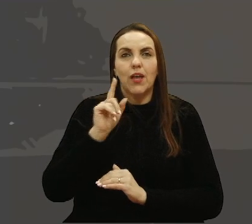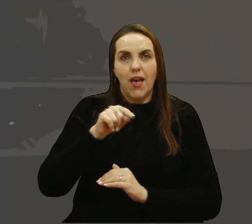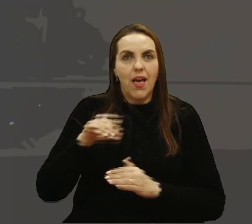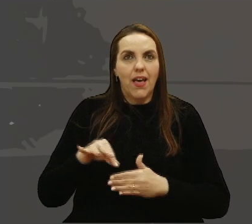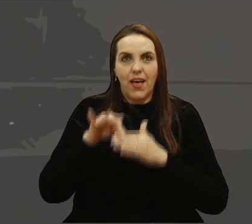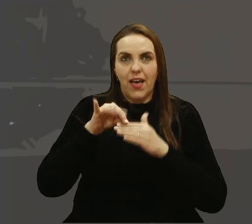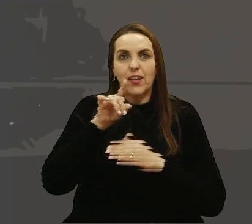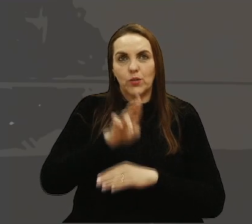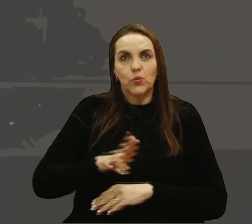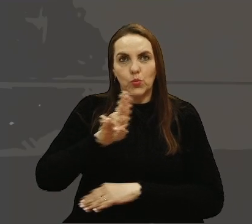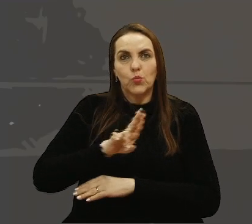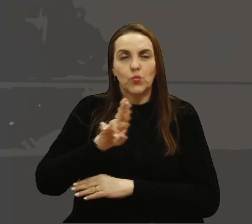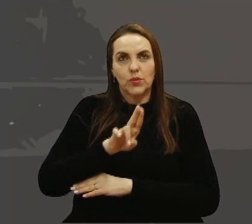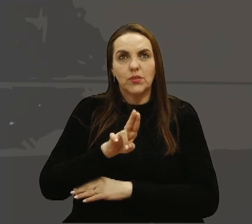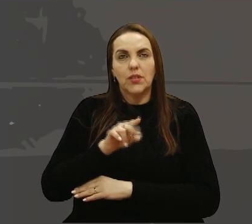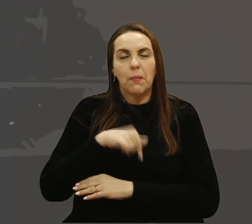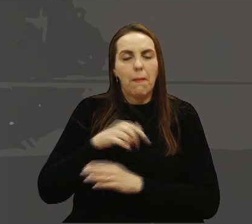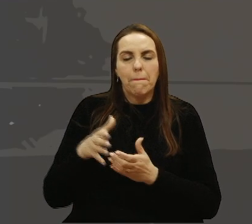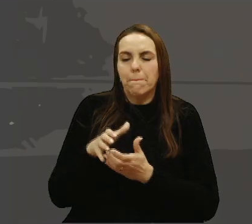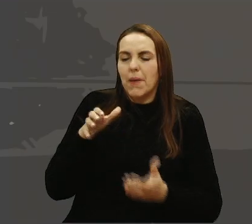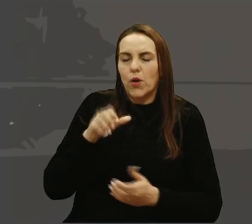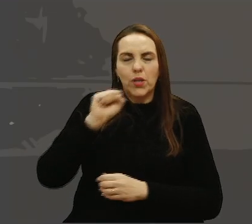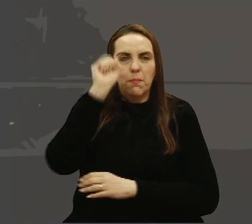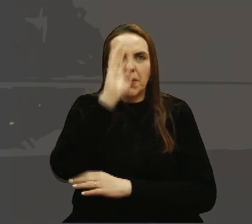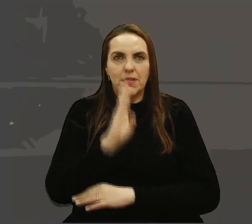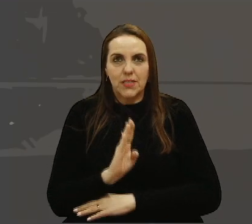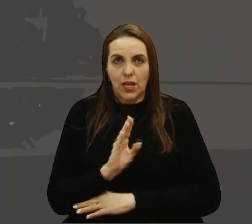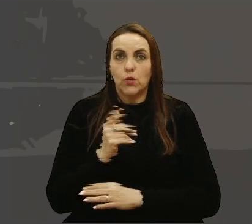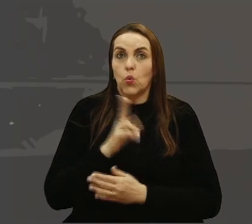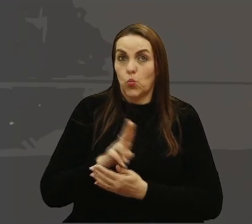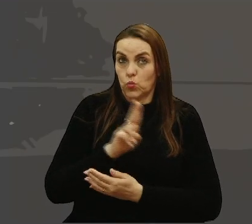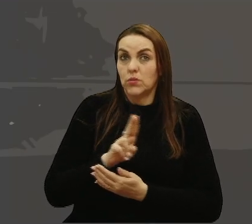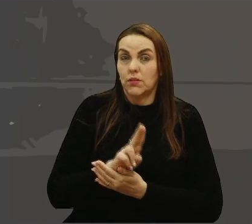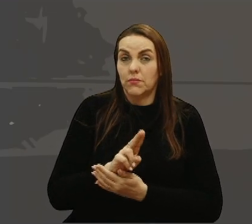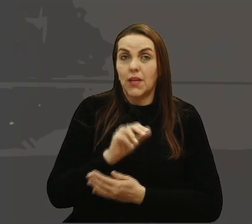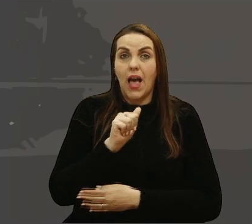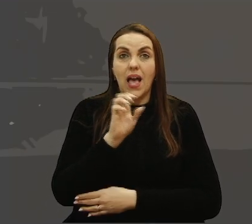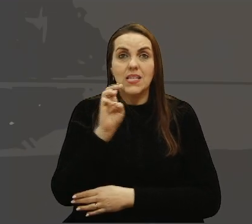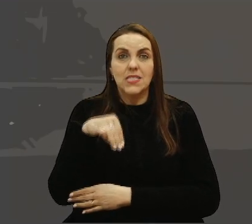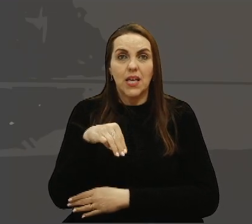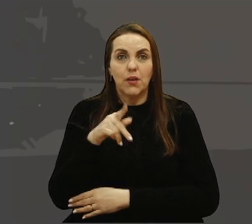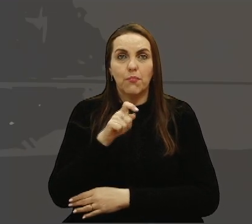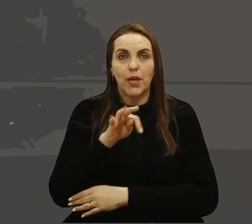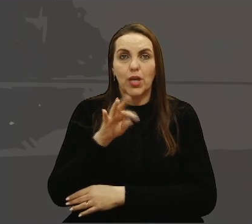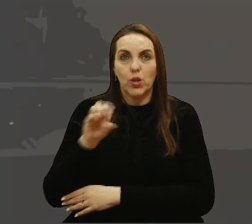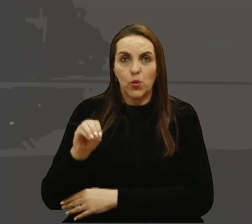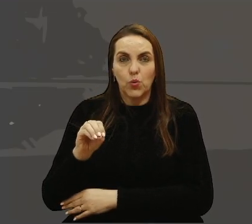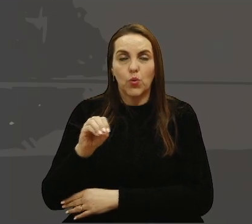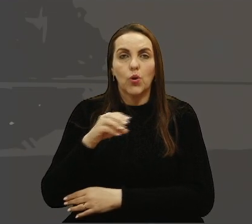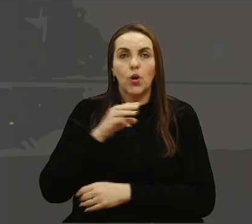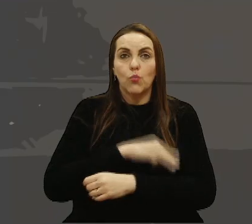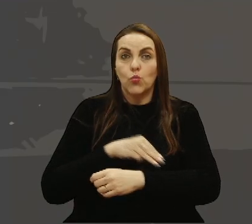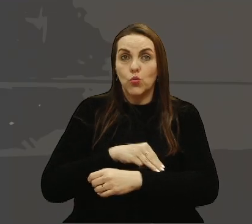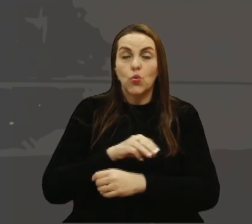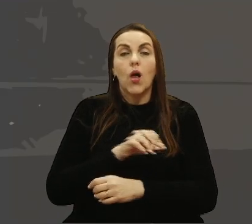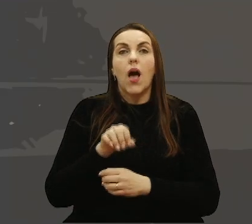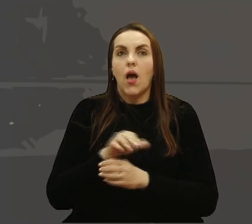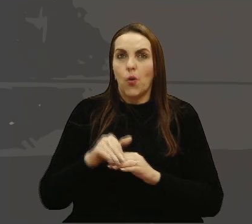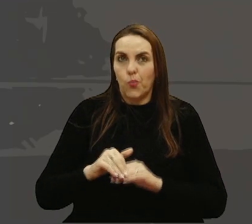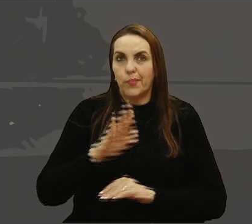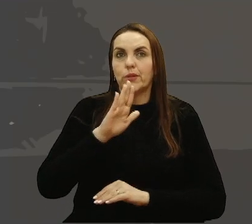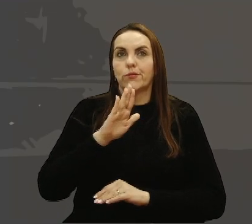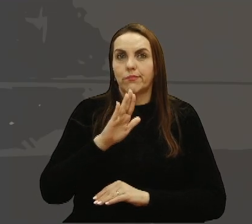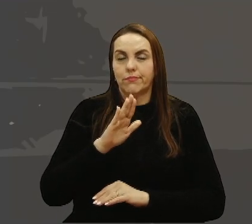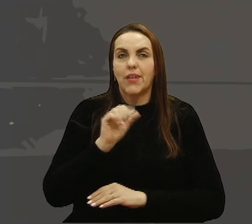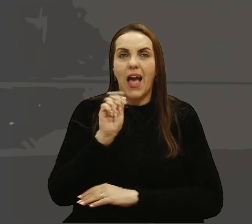senhor consome, mas é a carne que a maioria dos brasileiros consomem. A 100, peito e músculo aumentaram. A 100